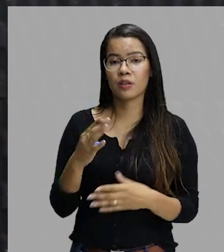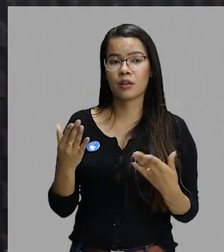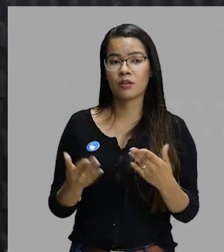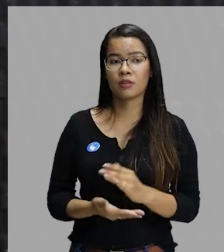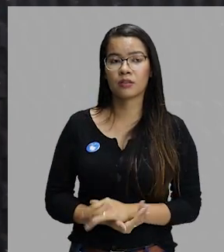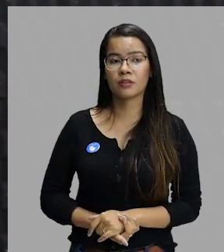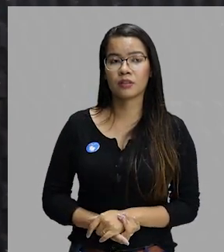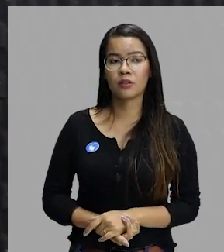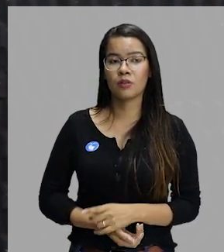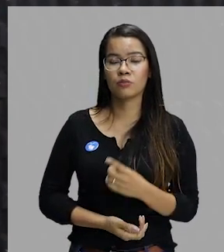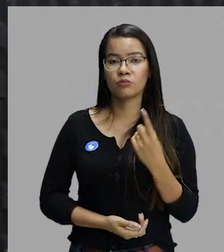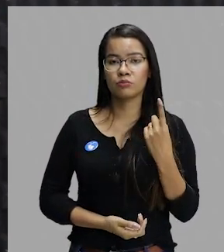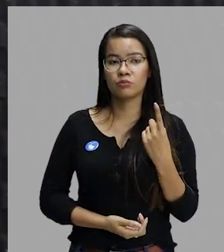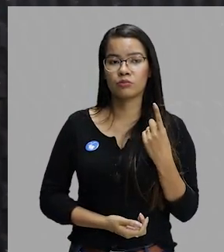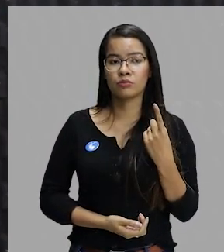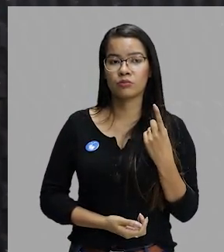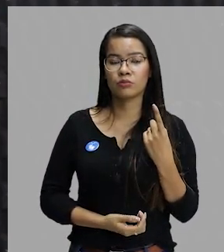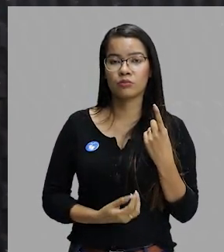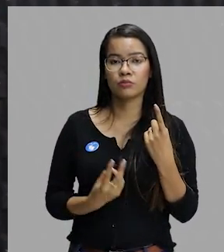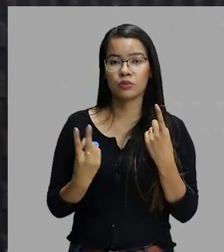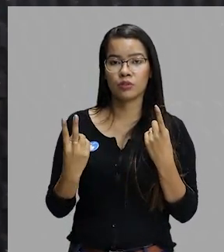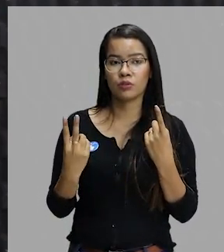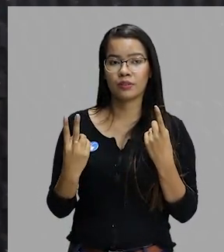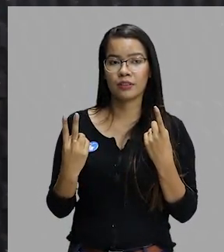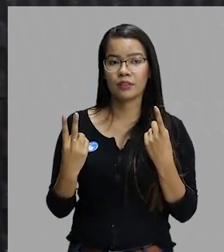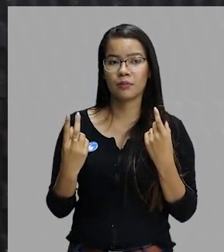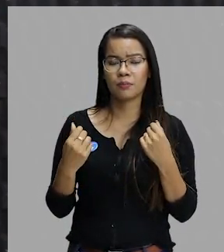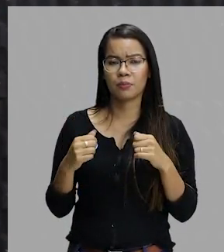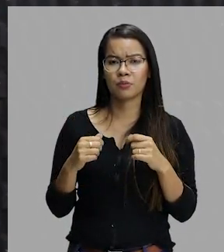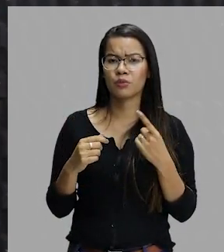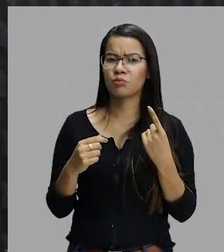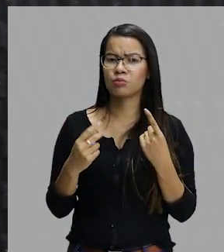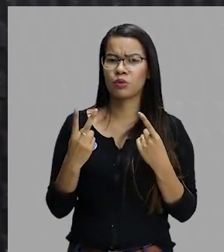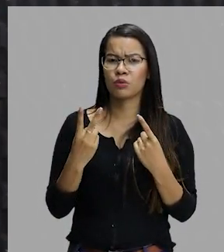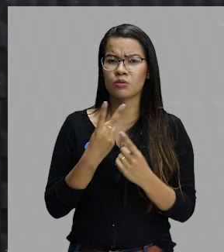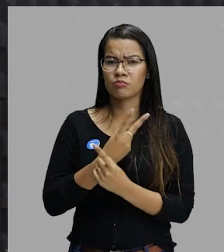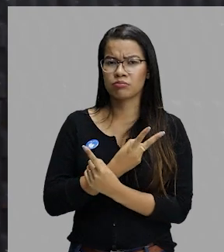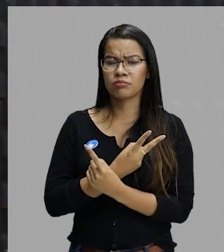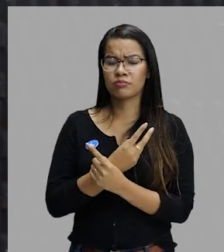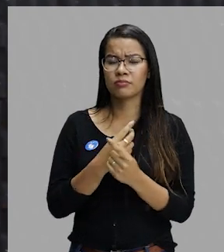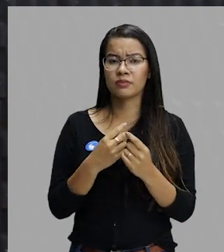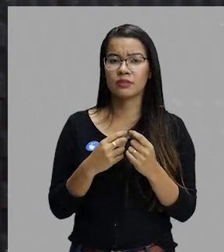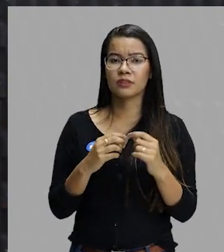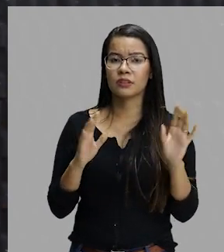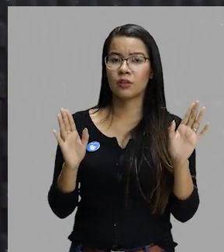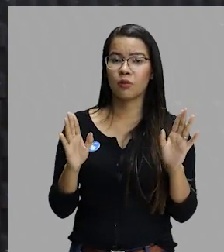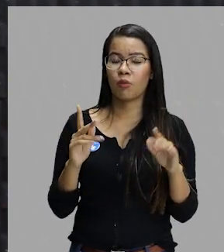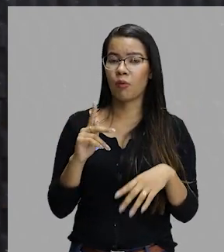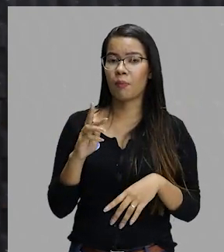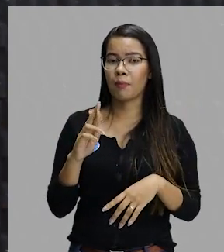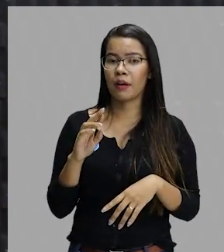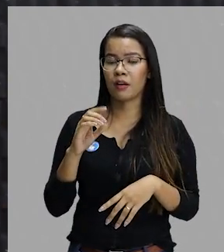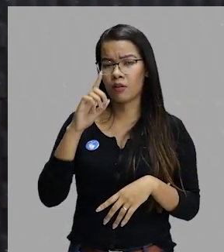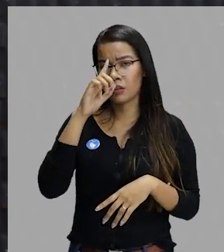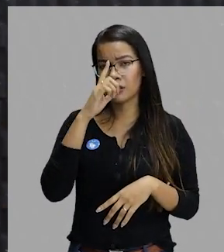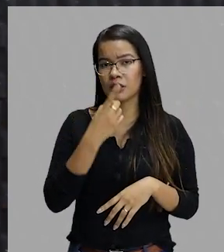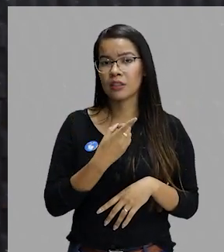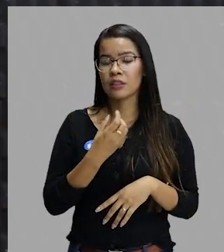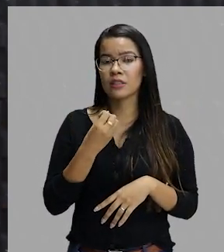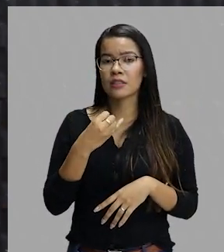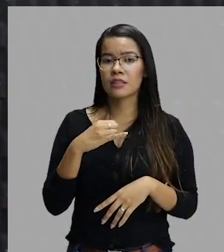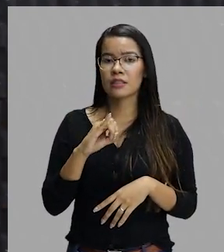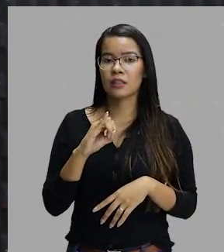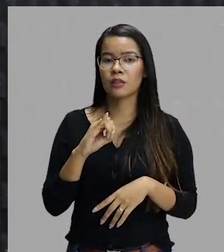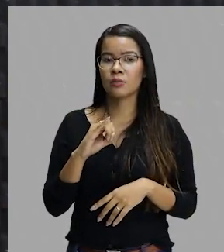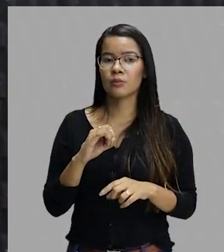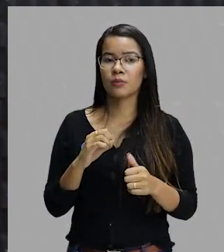cartesiano. 1 e 2. Ah, professor, eu poderia botar 2 e 1. Lembrando que o par é ordenado, né? Se o par ordenado, o